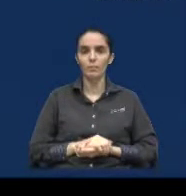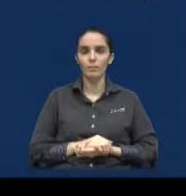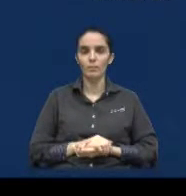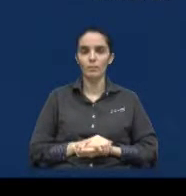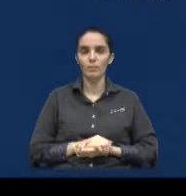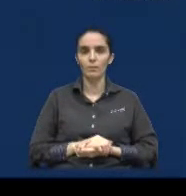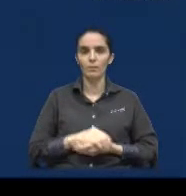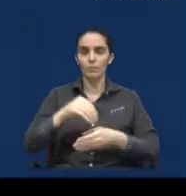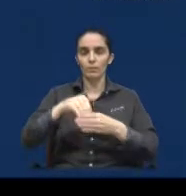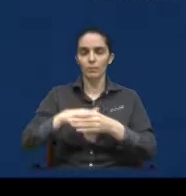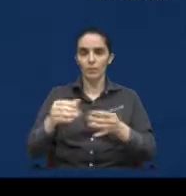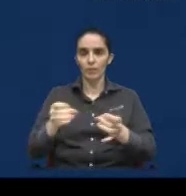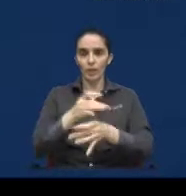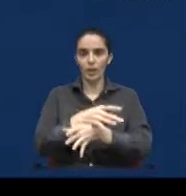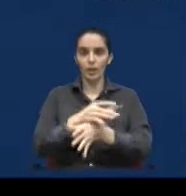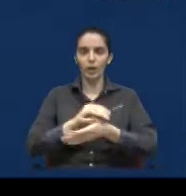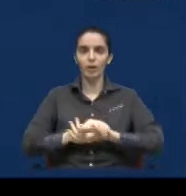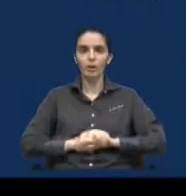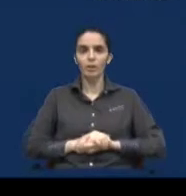Está encerrada a votação.